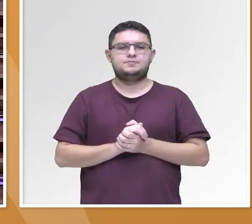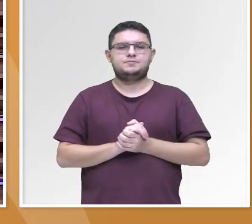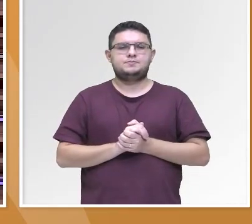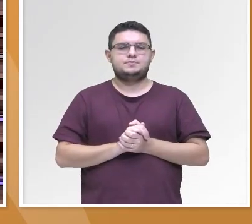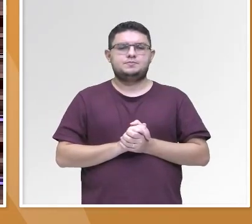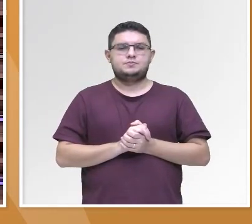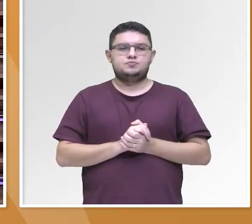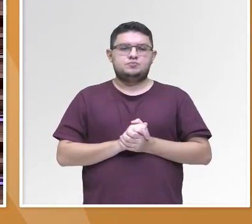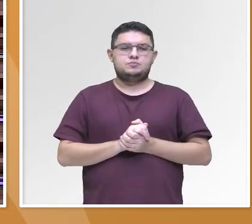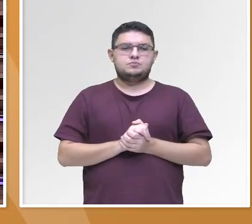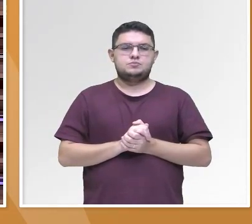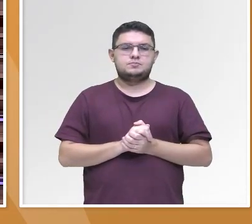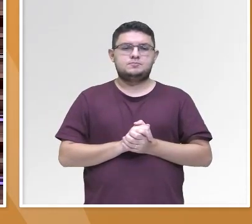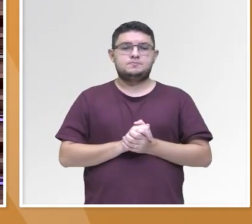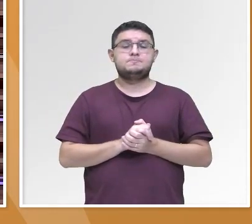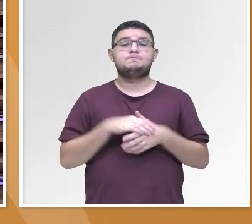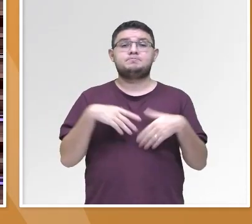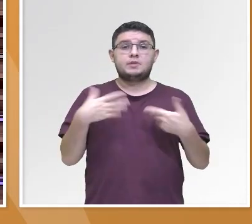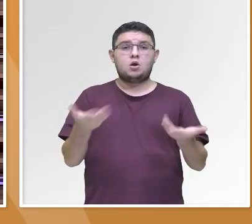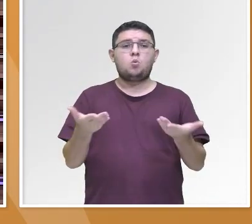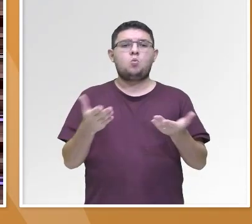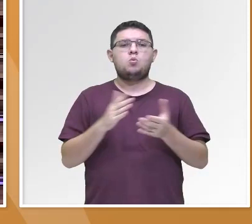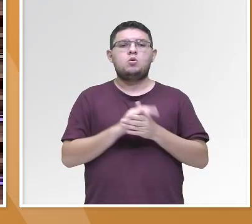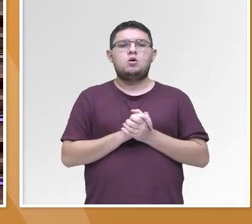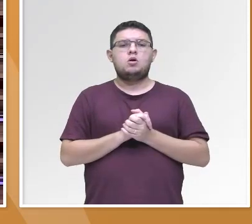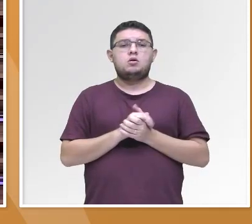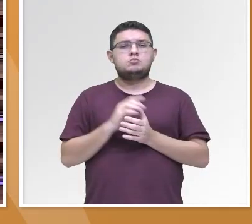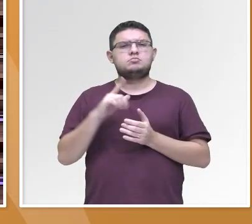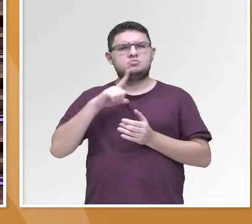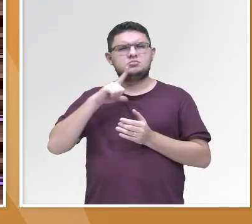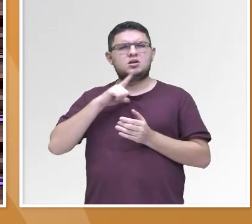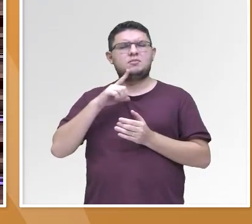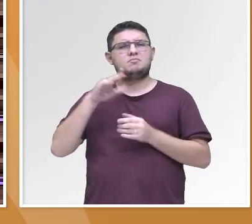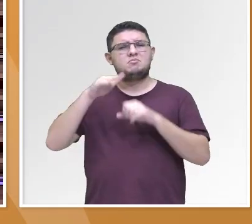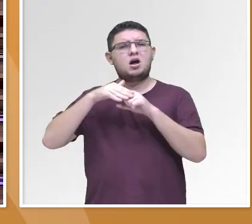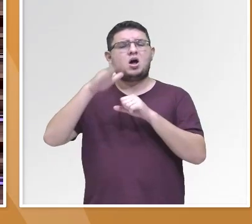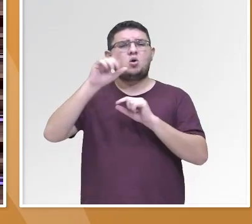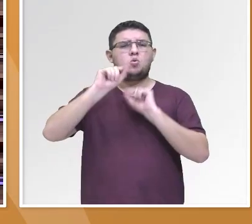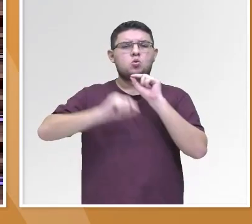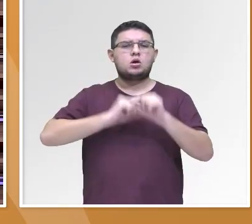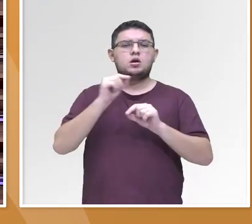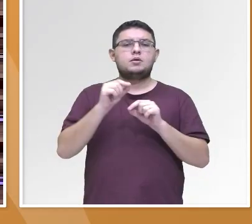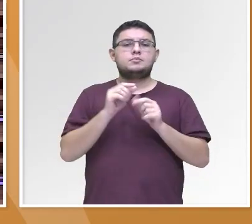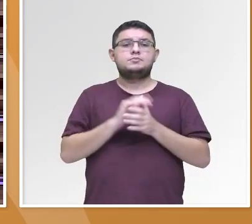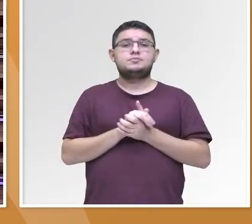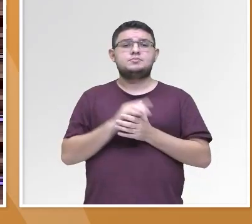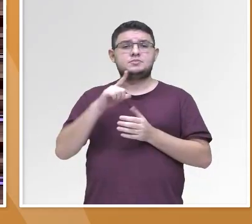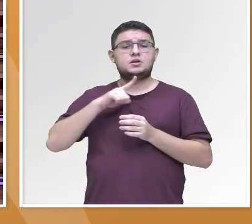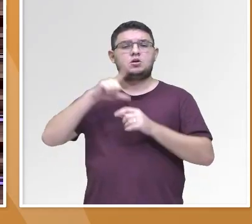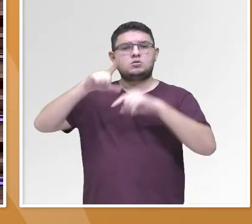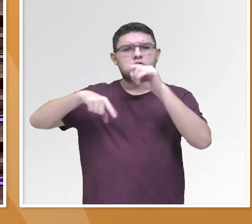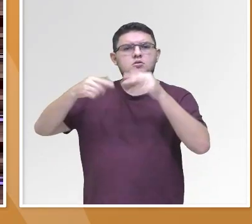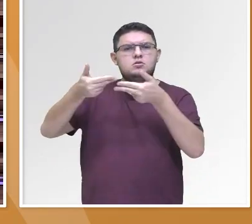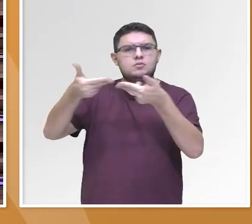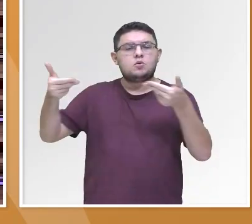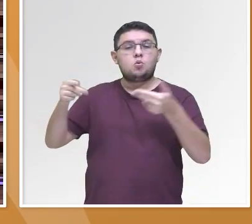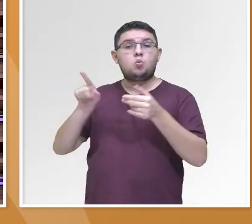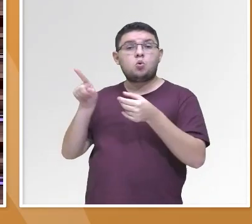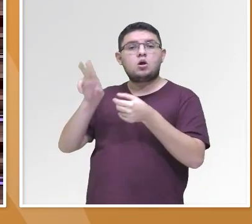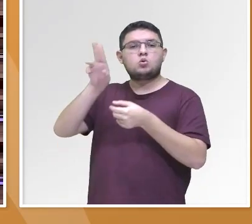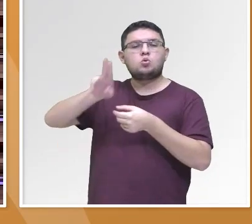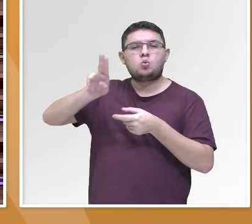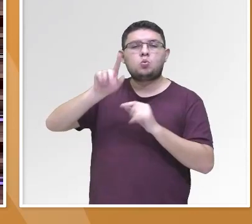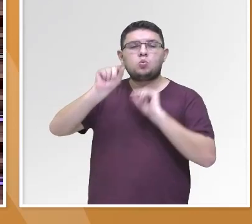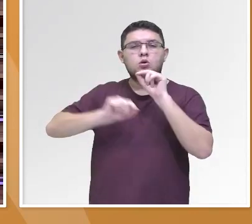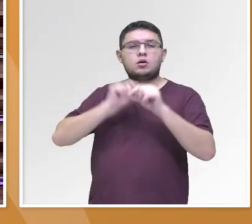de capoeira, ok? Então, claro que nós temos aí grandes contribuições, onde, por exemplo, também esses instrumentos são utilizados muitas vezes